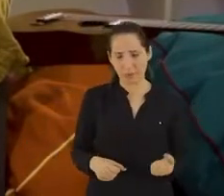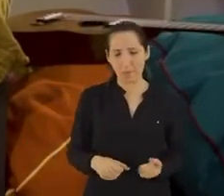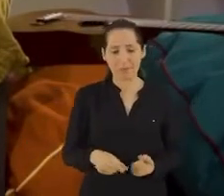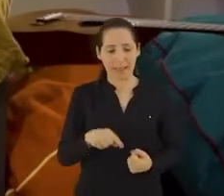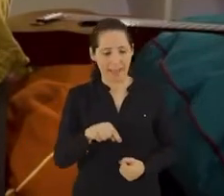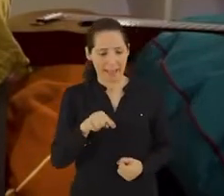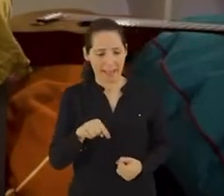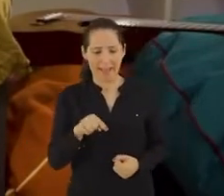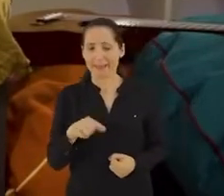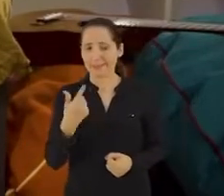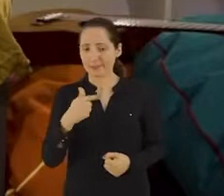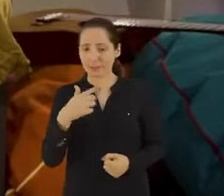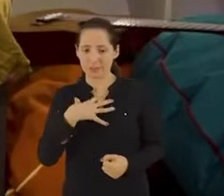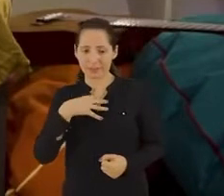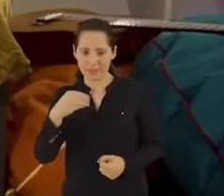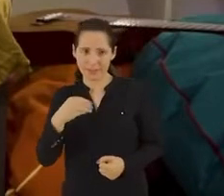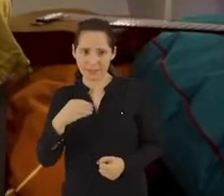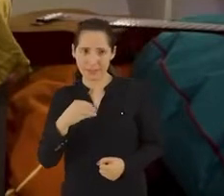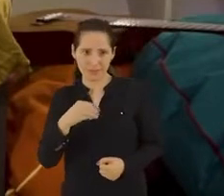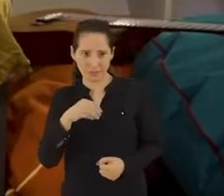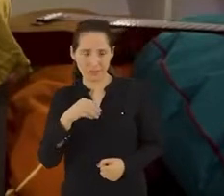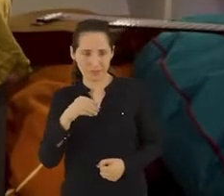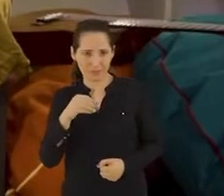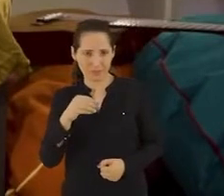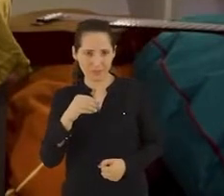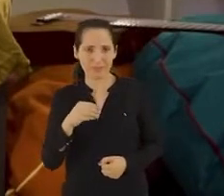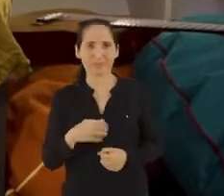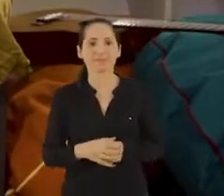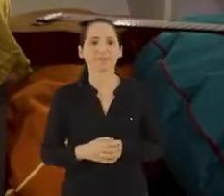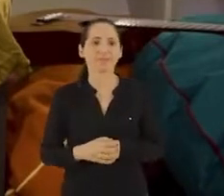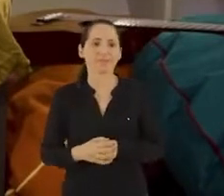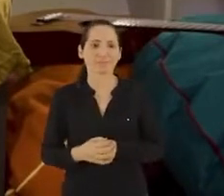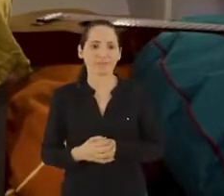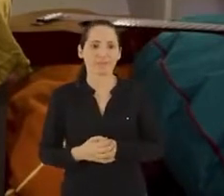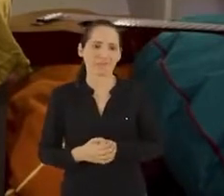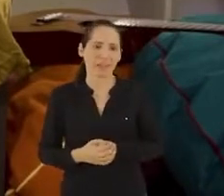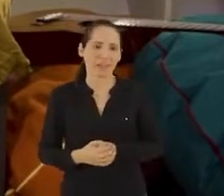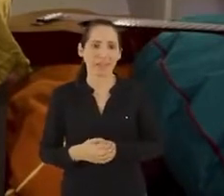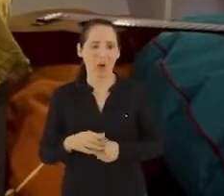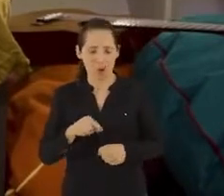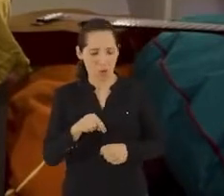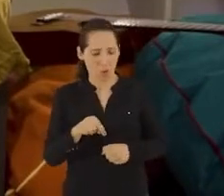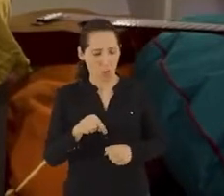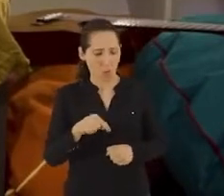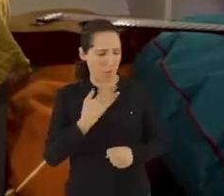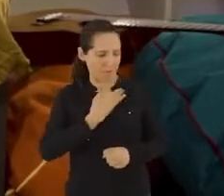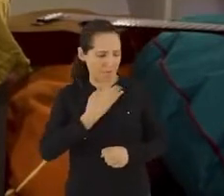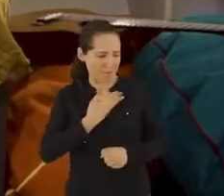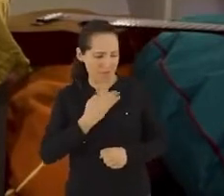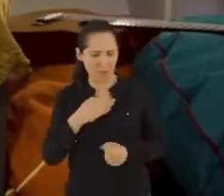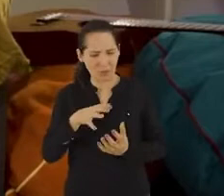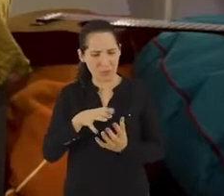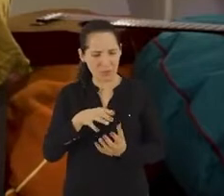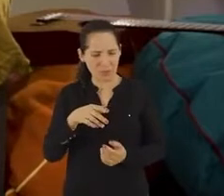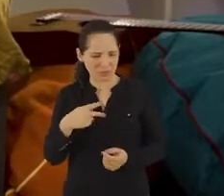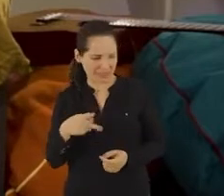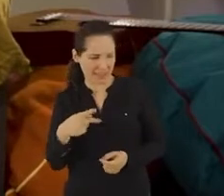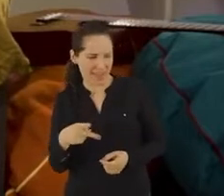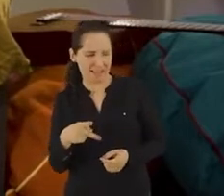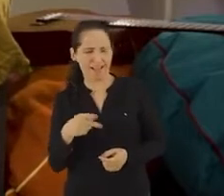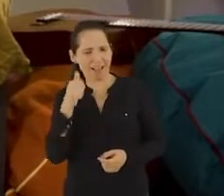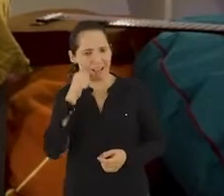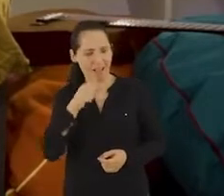tinha filhos. E os poucos amigos que tinham, bom, um estava com o joelho, não conseguia andar. O outro pegava as